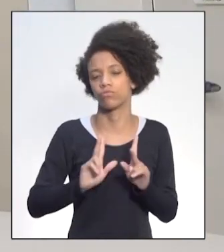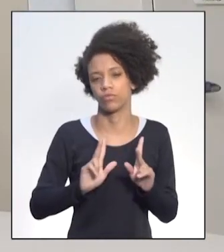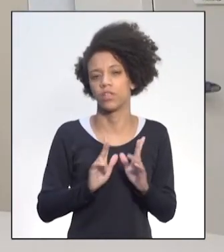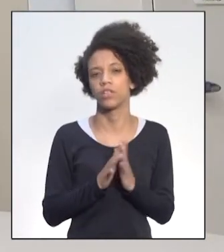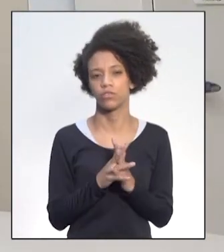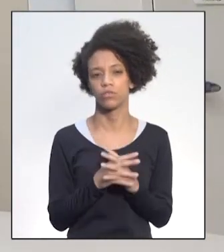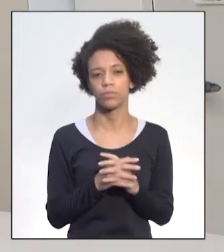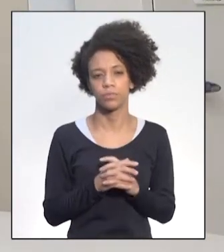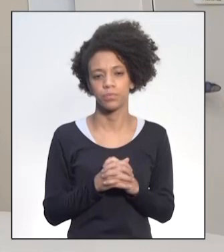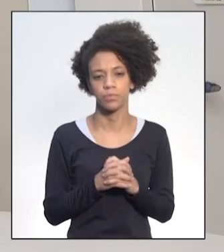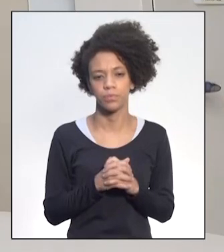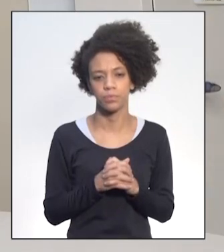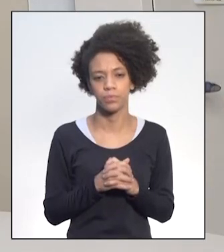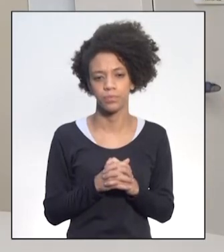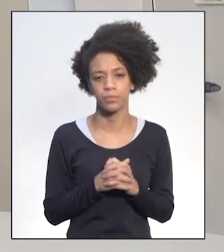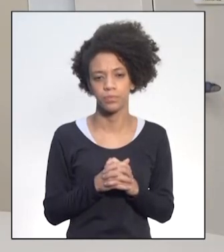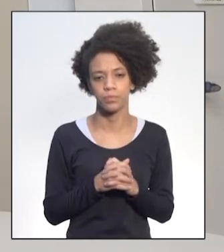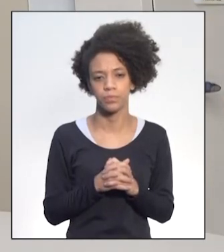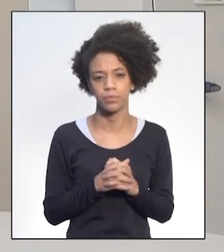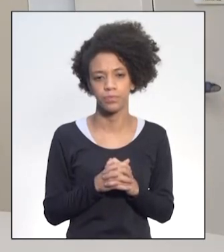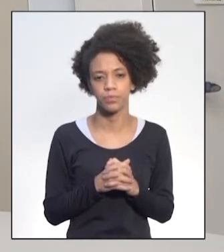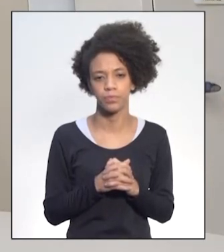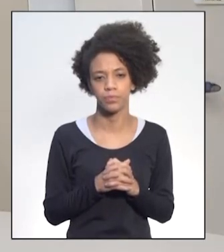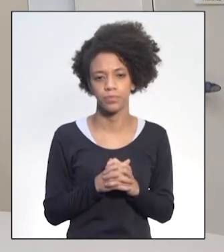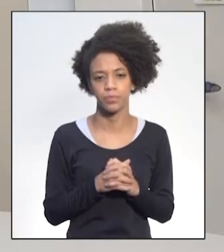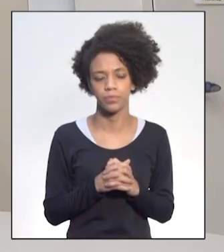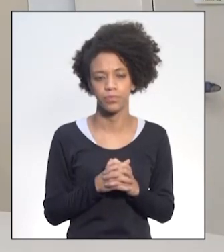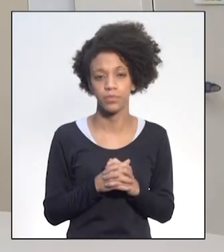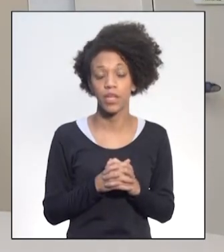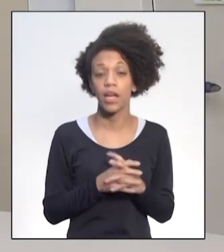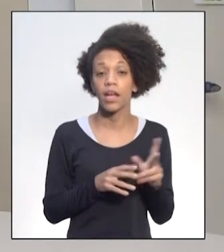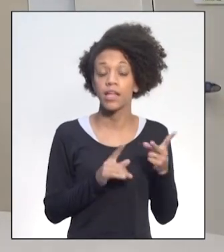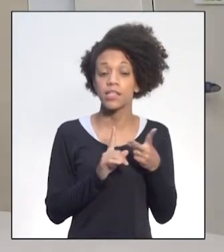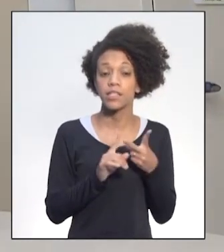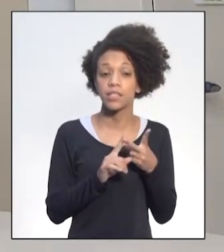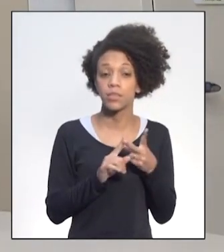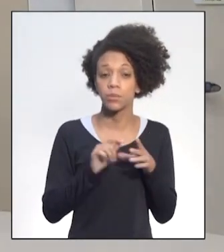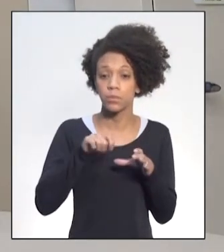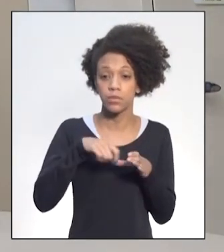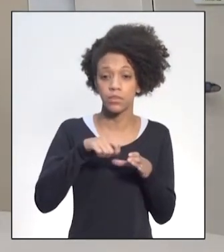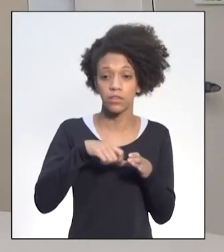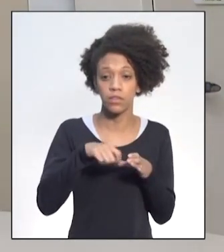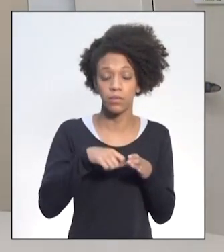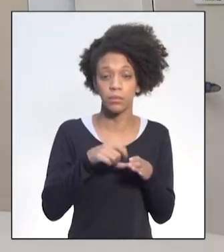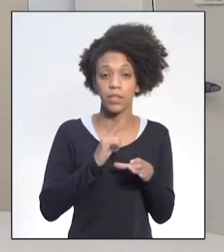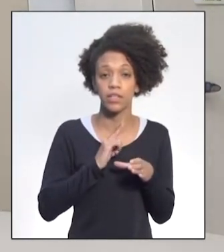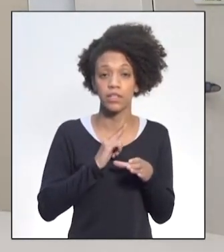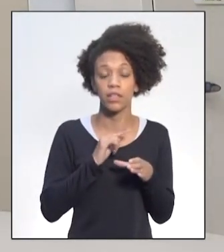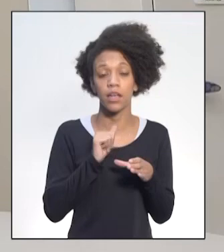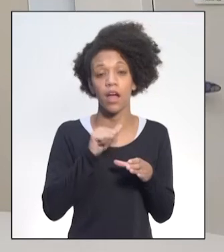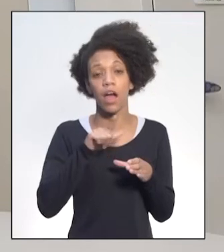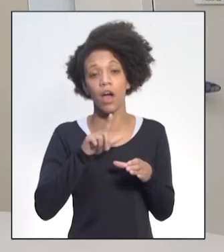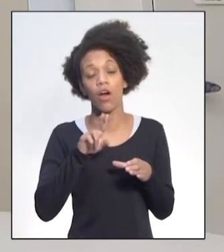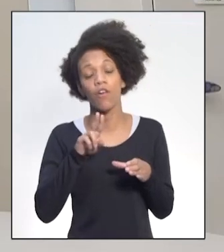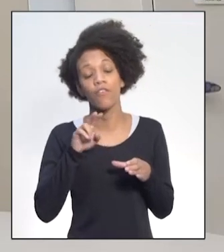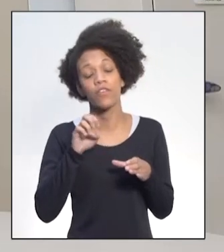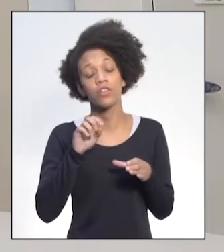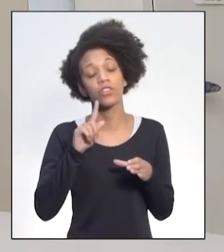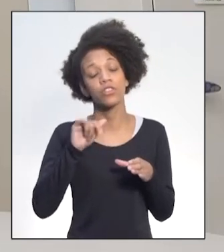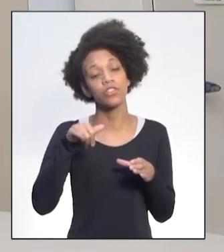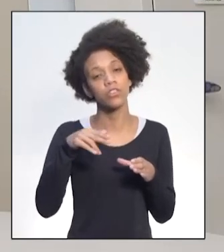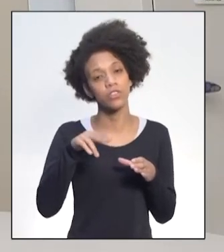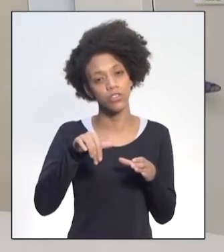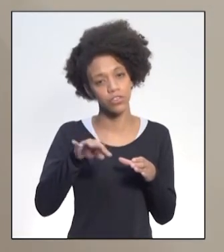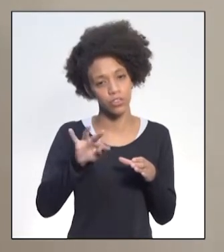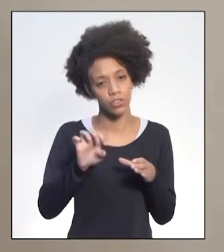eu pôr aqui na primeira para ficar legal de comparar. Segunda solução, que a gente tem o alvejante, a água sanitária. Então,